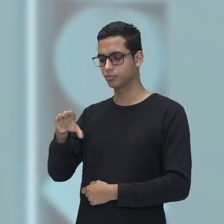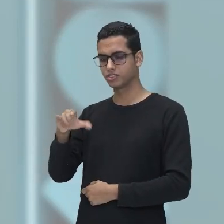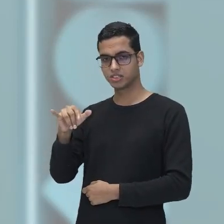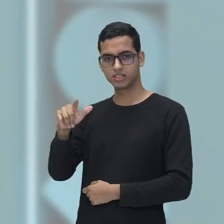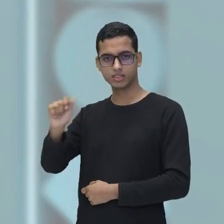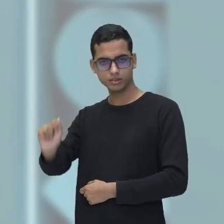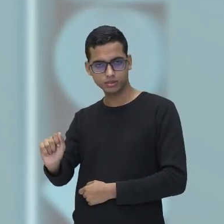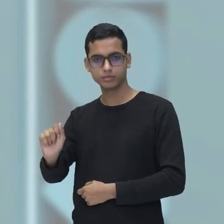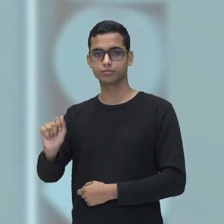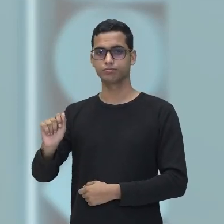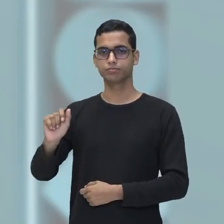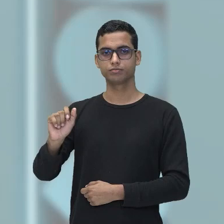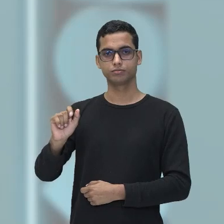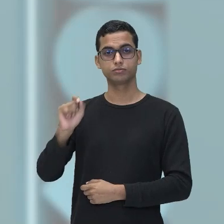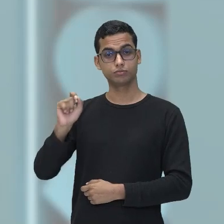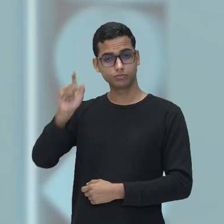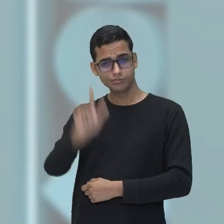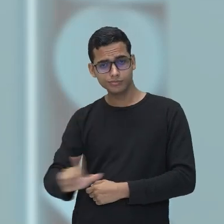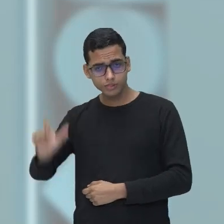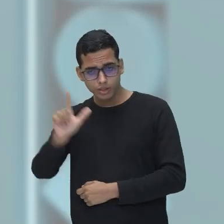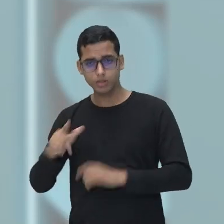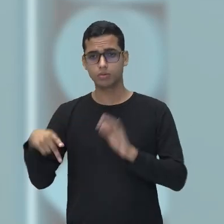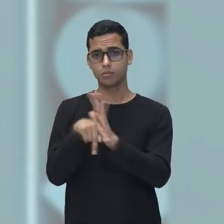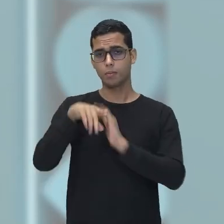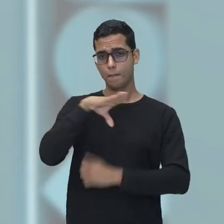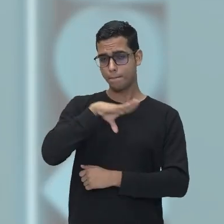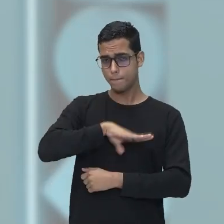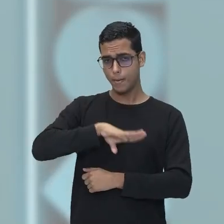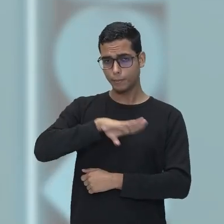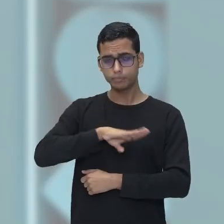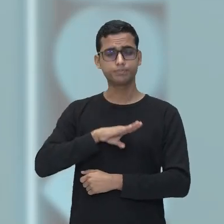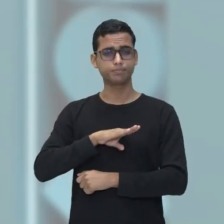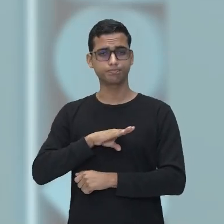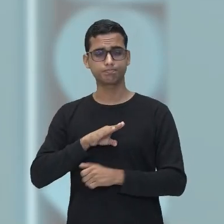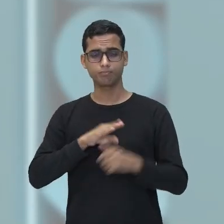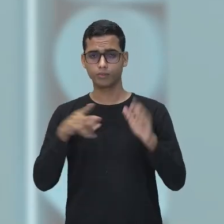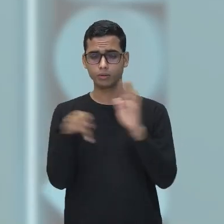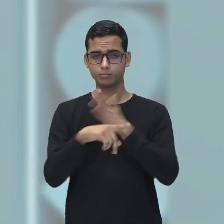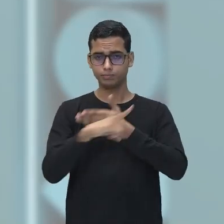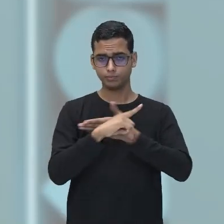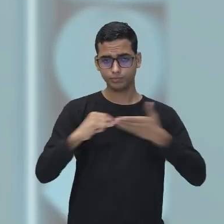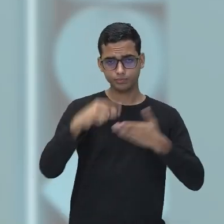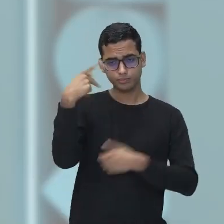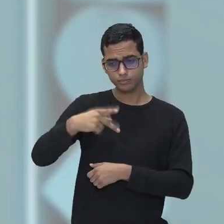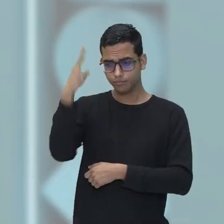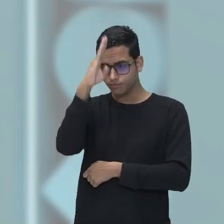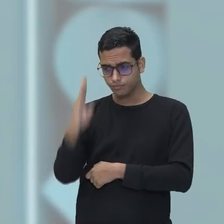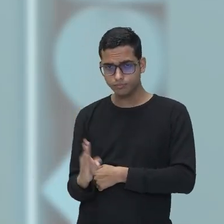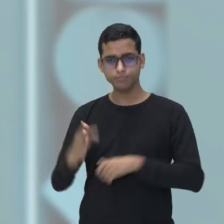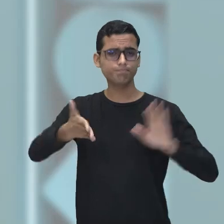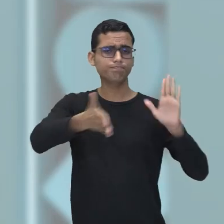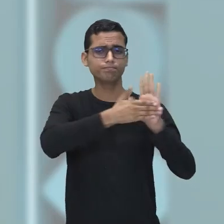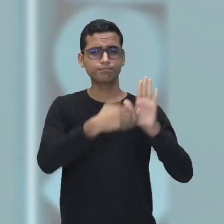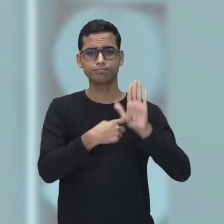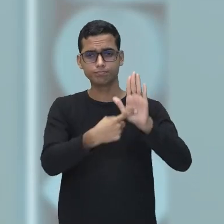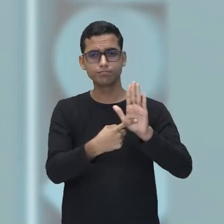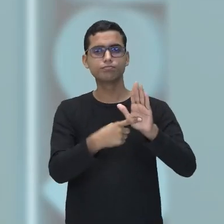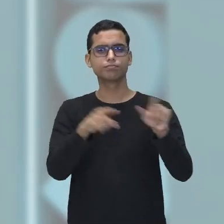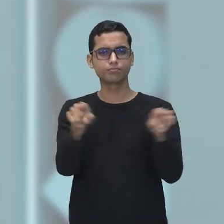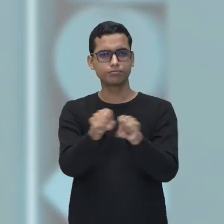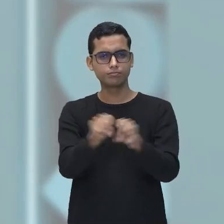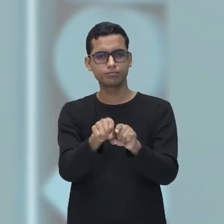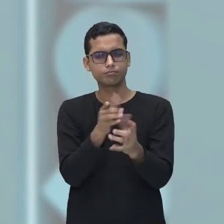portuguesa a partir de autores e escritores brasileiros, nós também iremos propor esse mesmo caminho